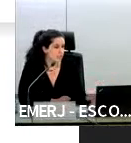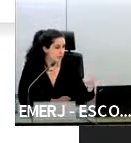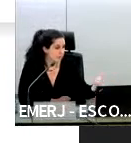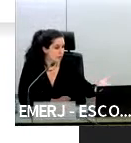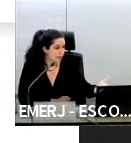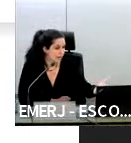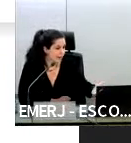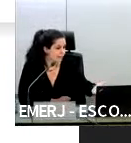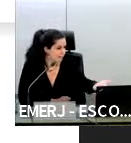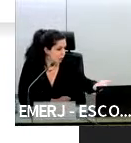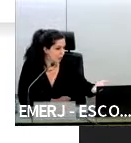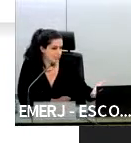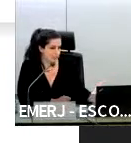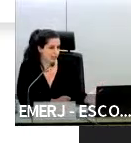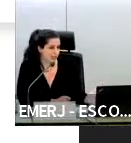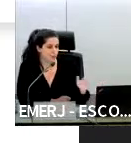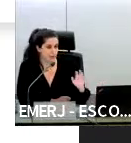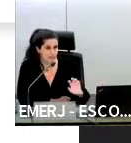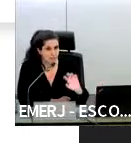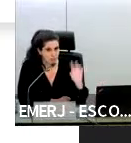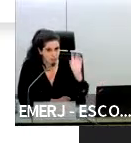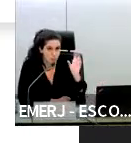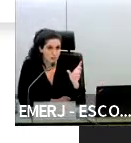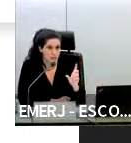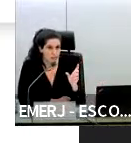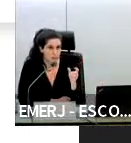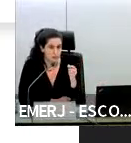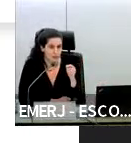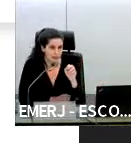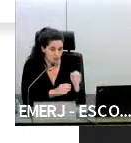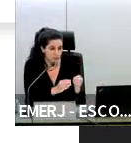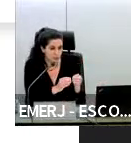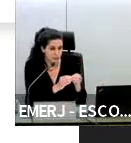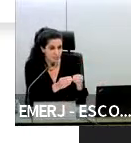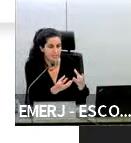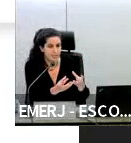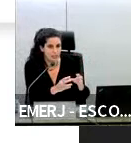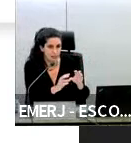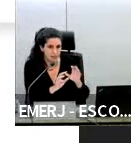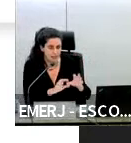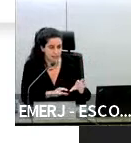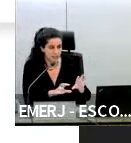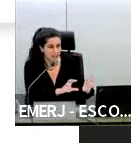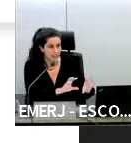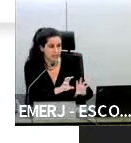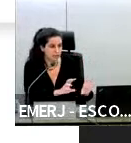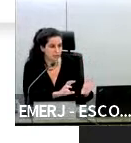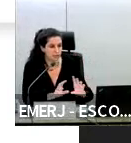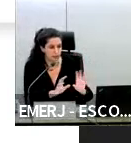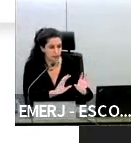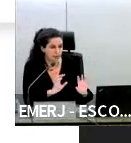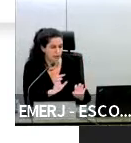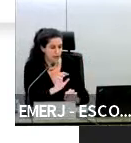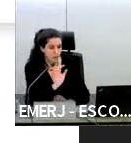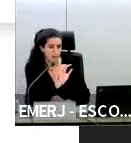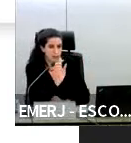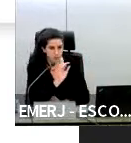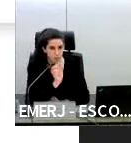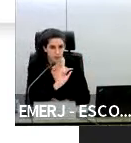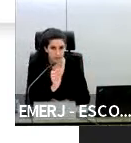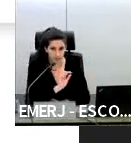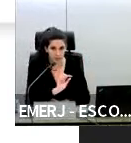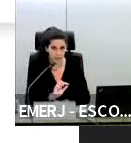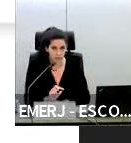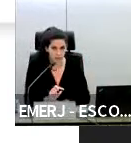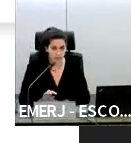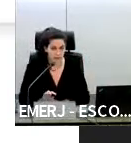de que seria uma mulher 2, né, na Polícia Civil. São só exemplos, né? Elas existem, mas ali elas estão figurando. A mulher 2